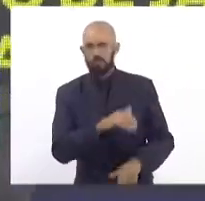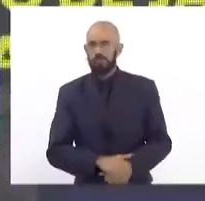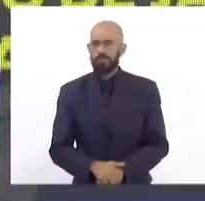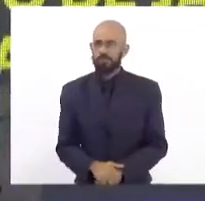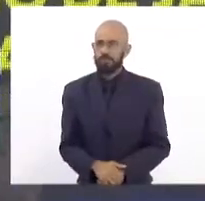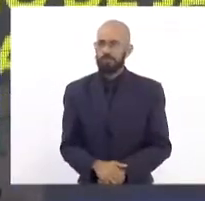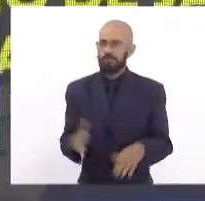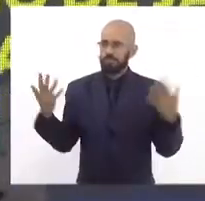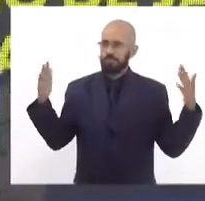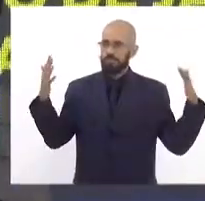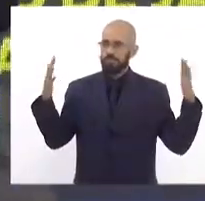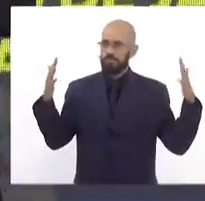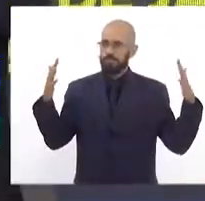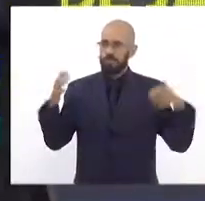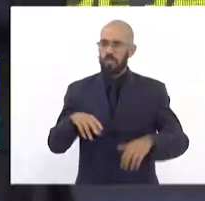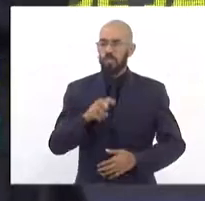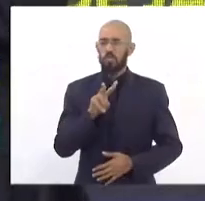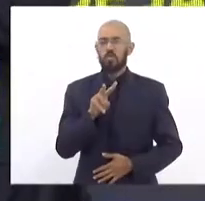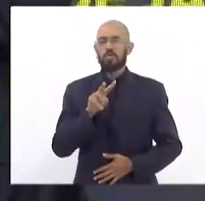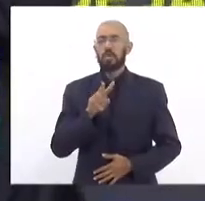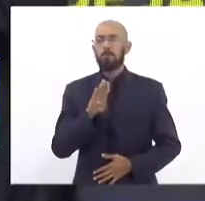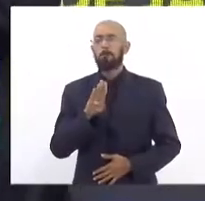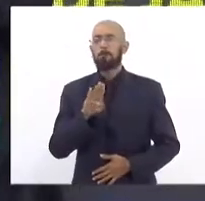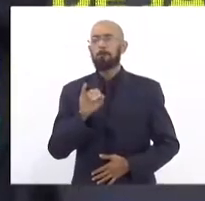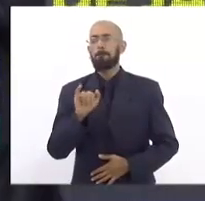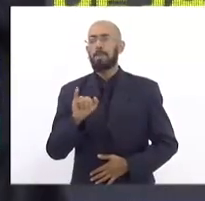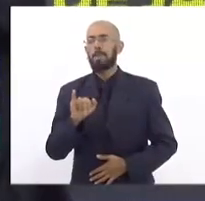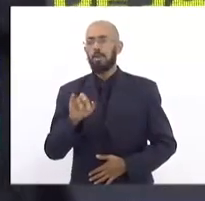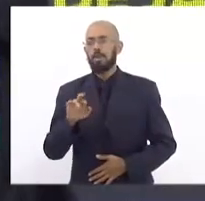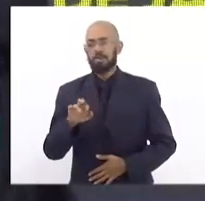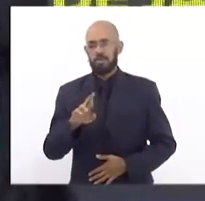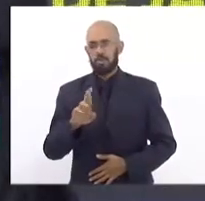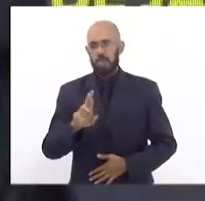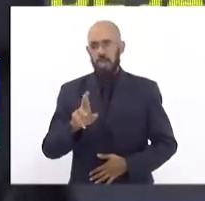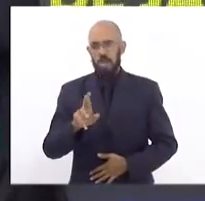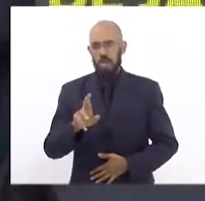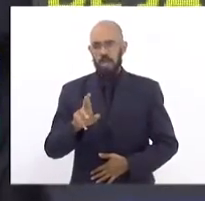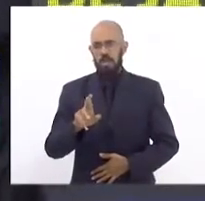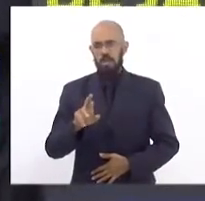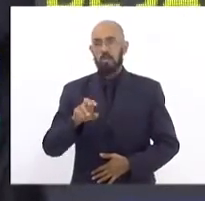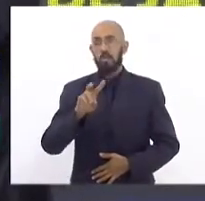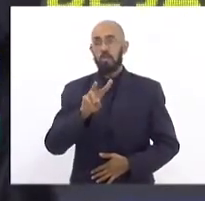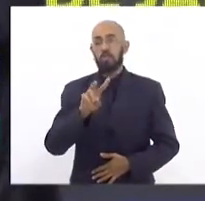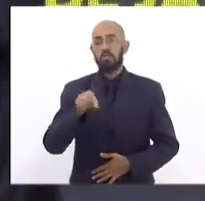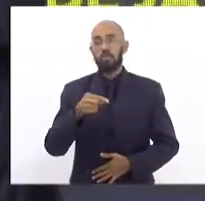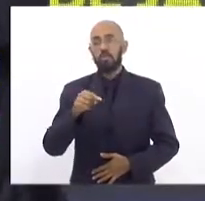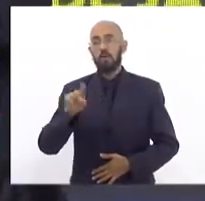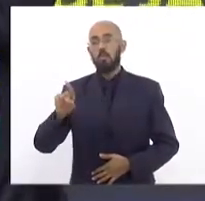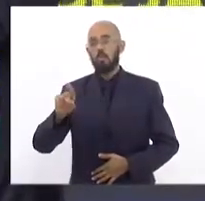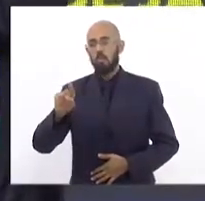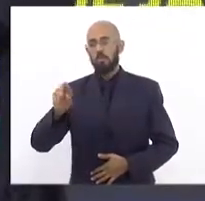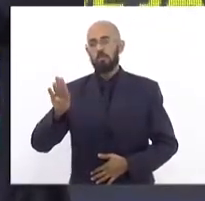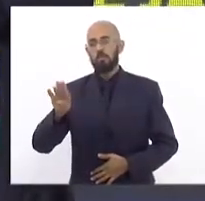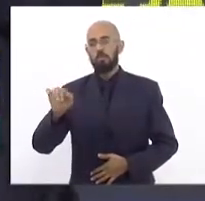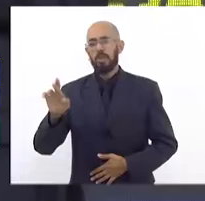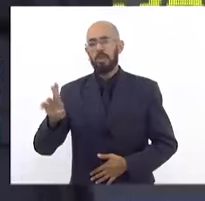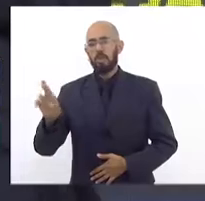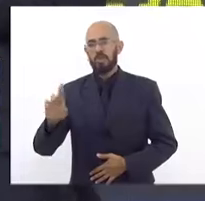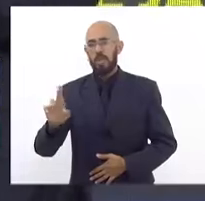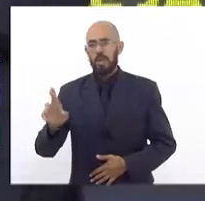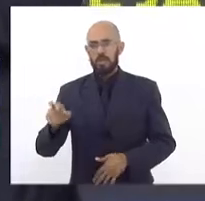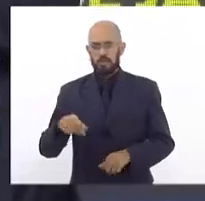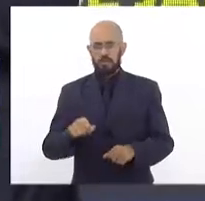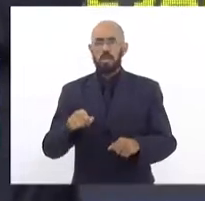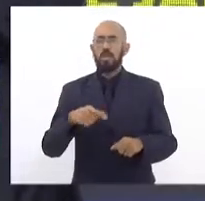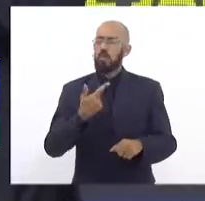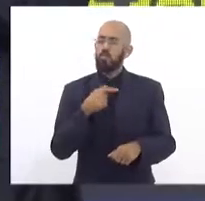2 bilhões e 100 milhões de reais. Eu não tenho dúvida que esse recurso também, Pará, pode ser utilizado